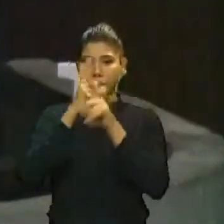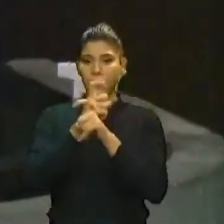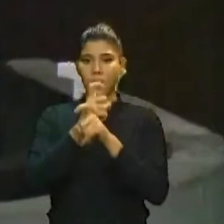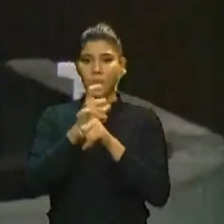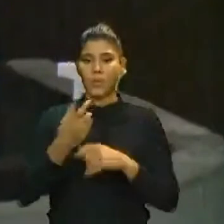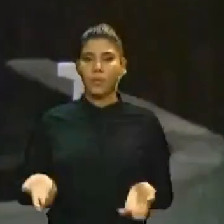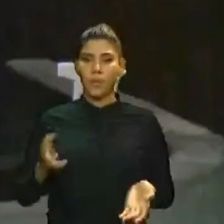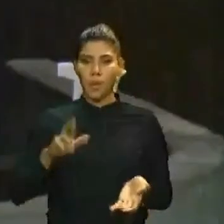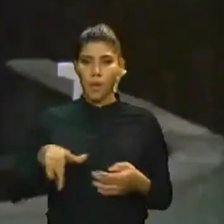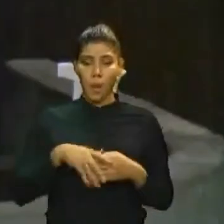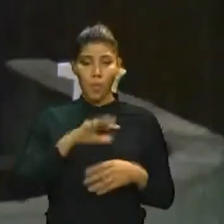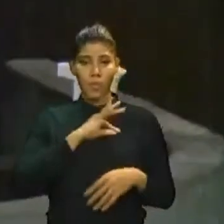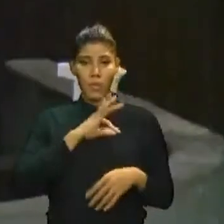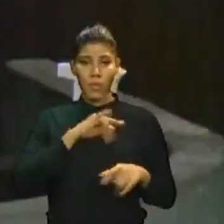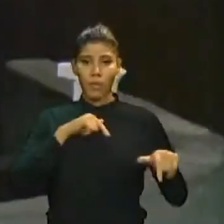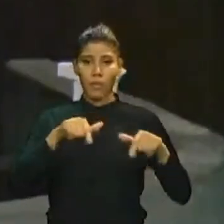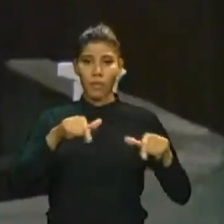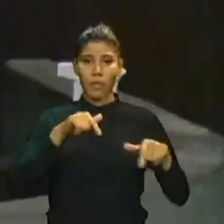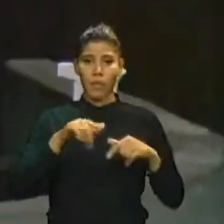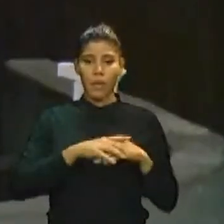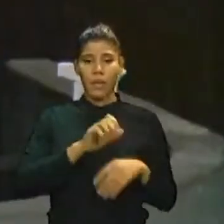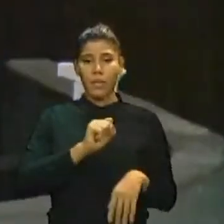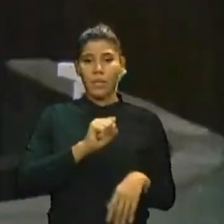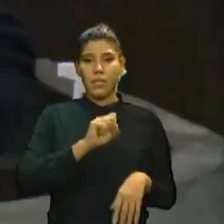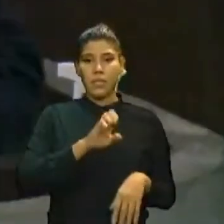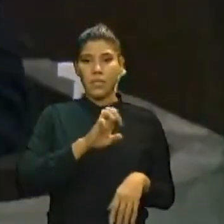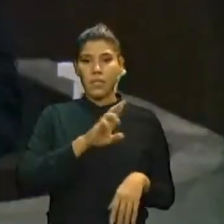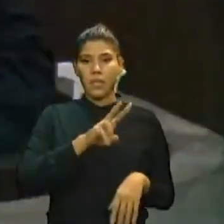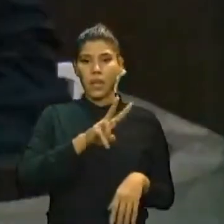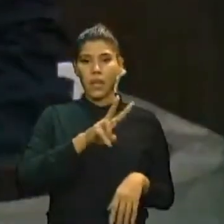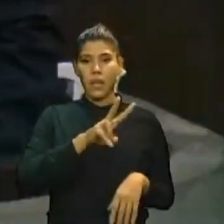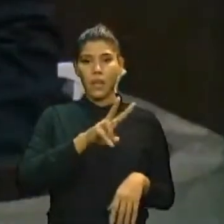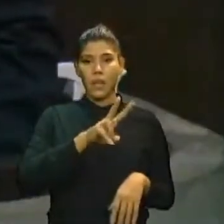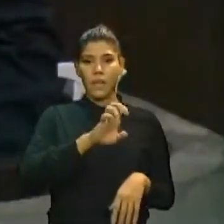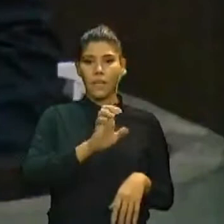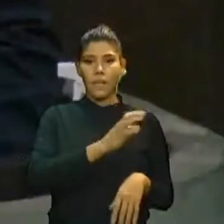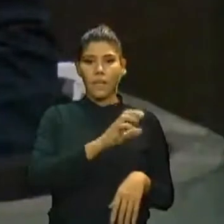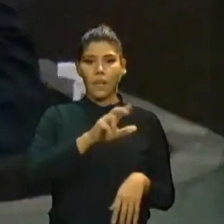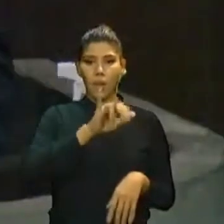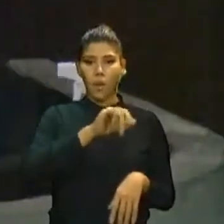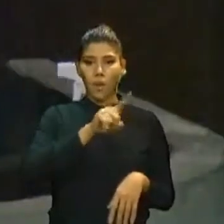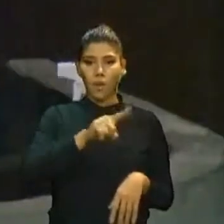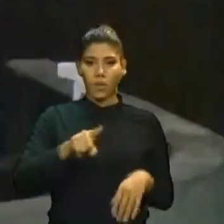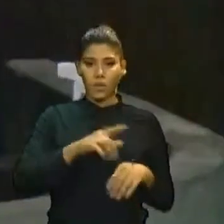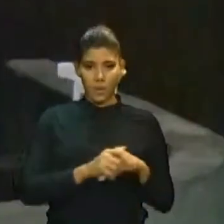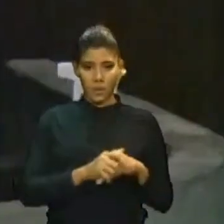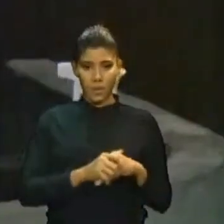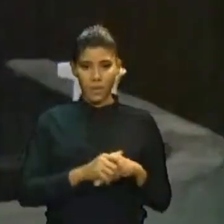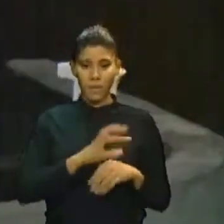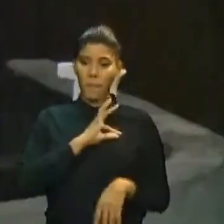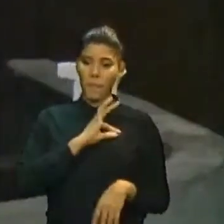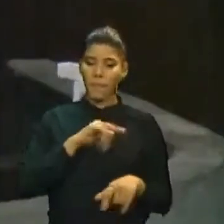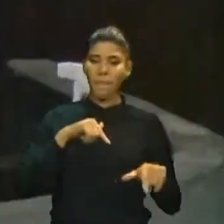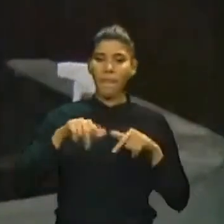provimento. O policial que trabalha no Serviluz, o local que ele trabalha não é de difícil provimento. O policial que trabalha no Vila